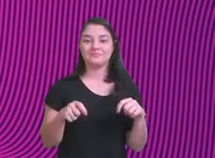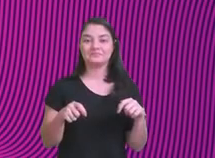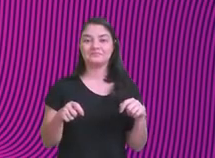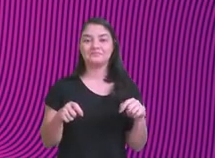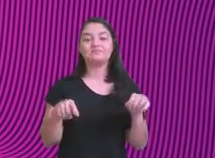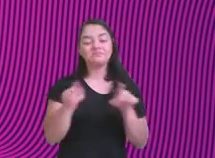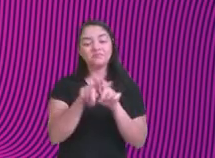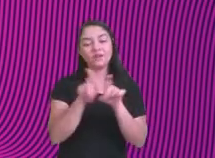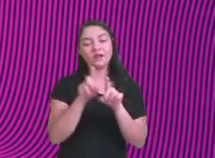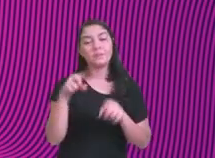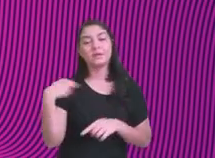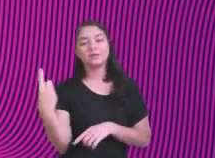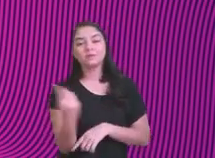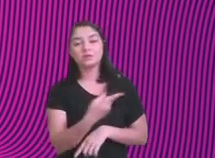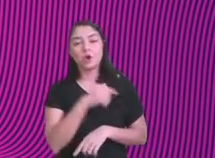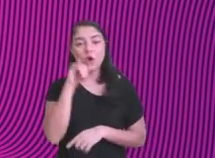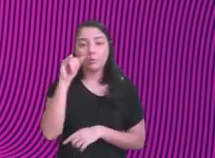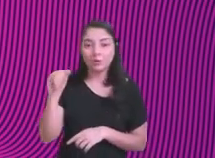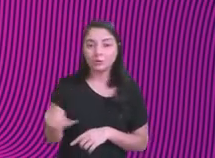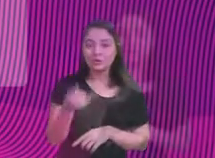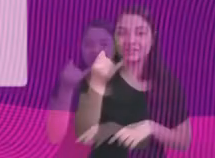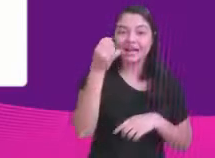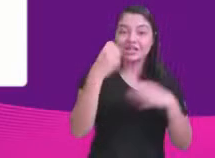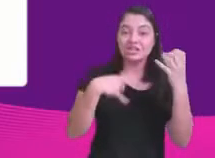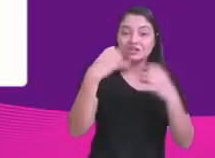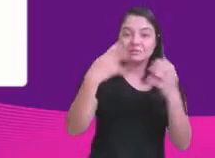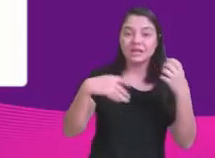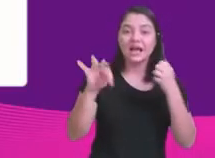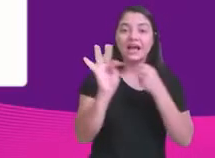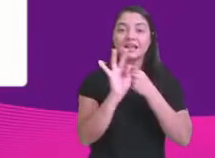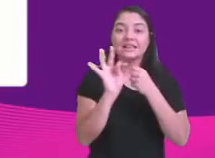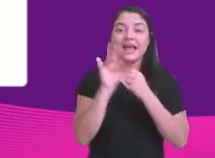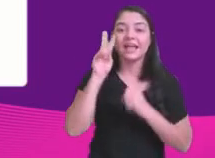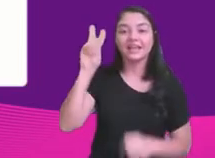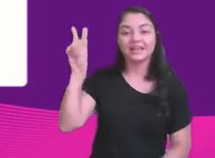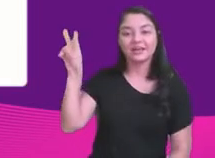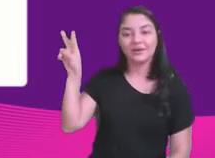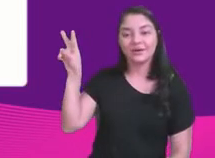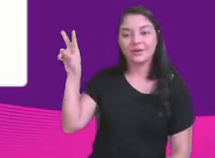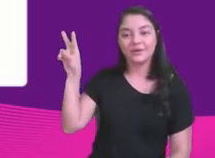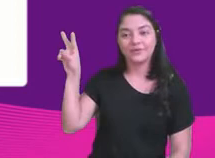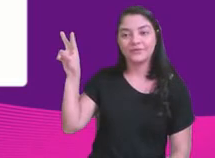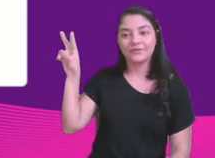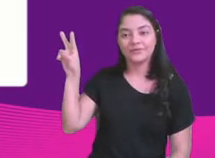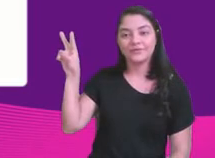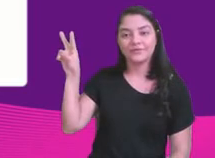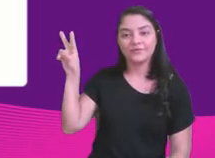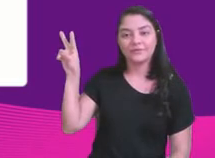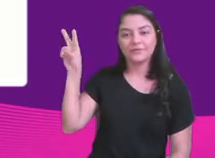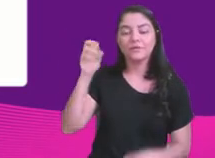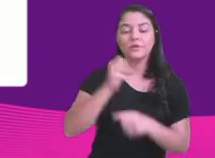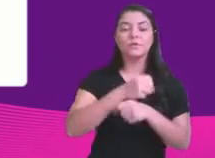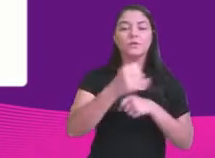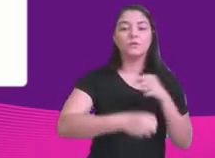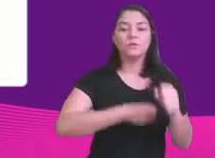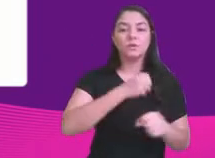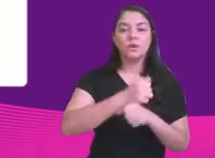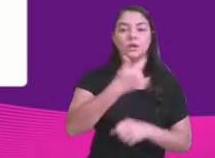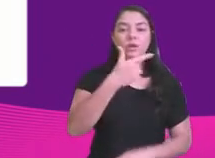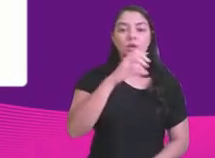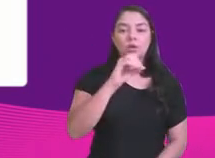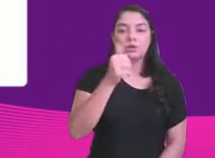de publicar e descrever esta técnica lá em 2012. Na época, nós queríamos